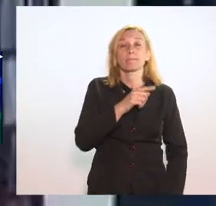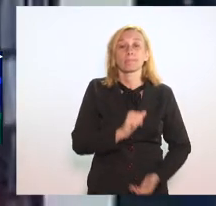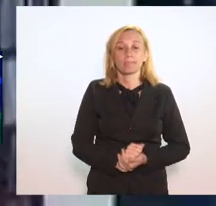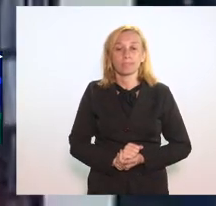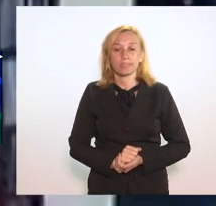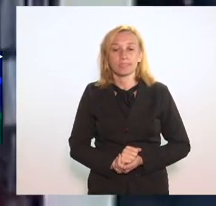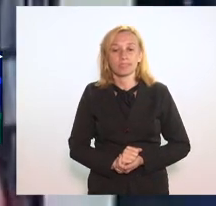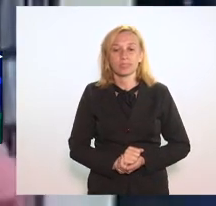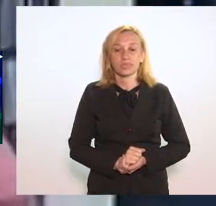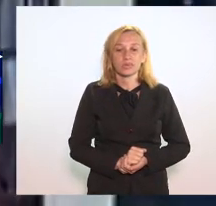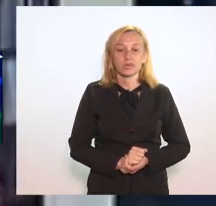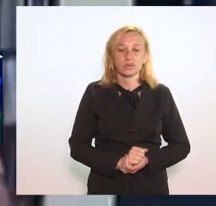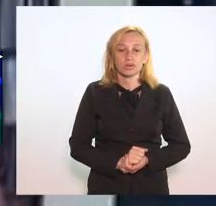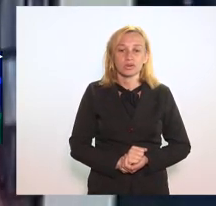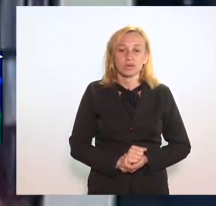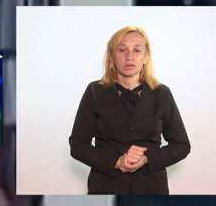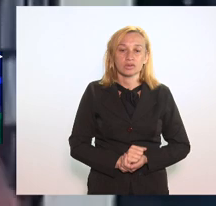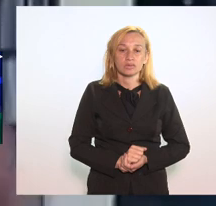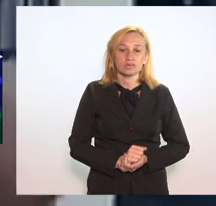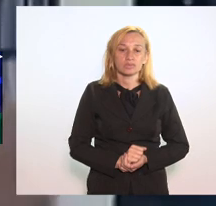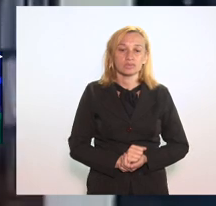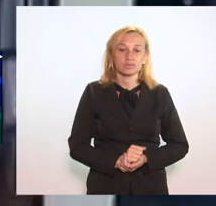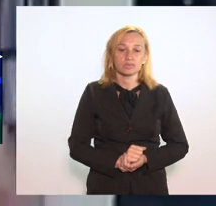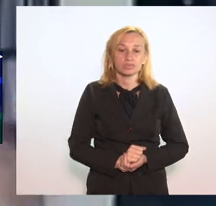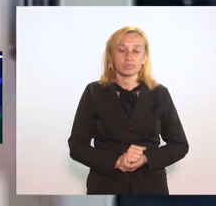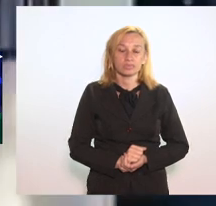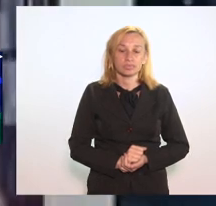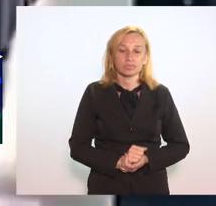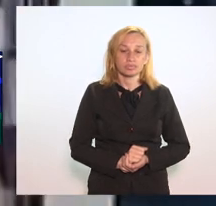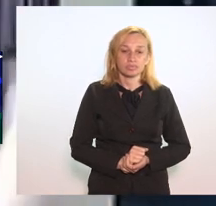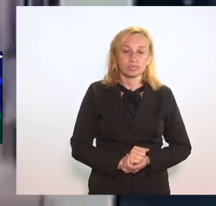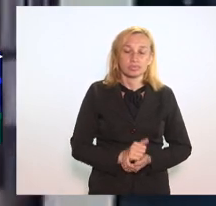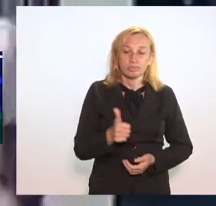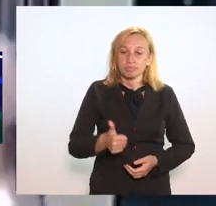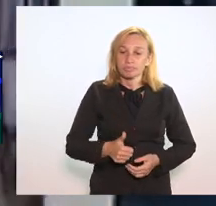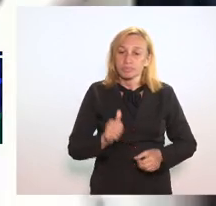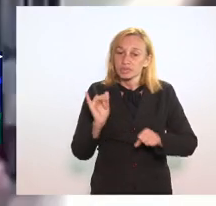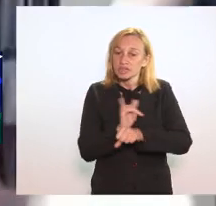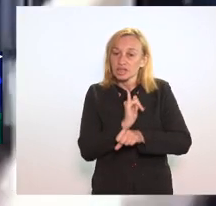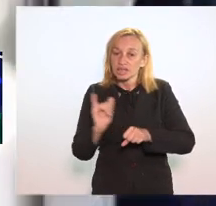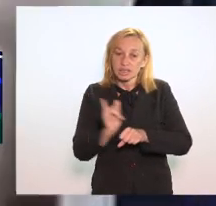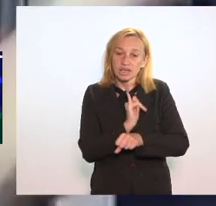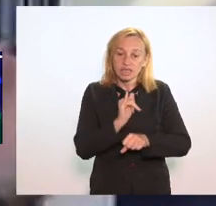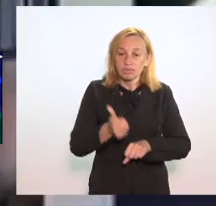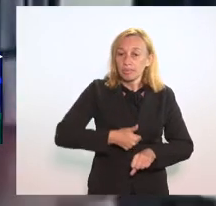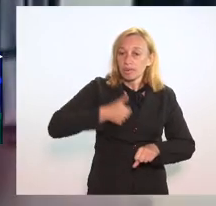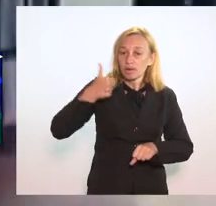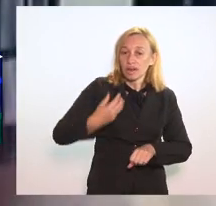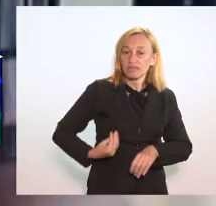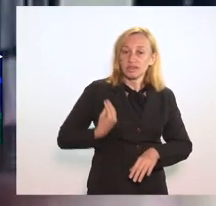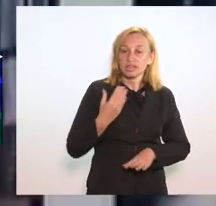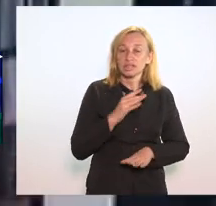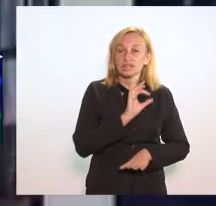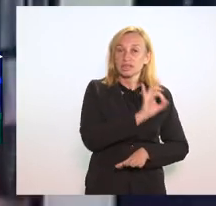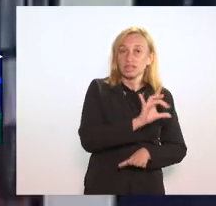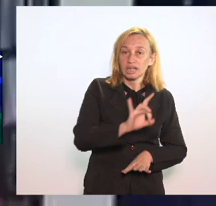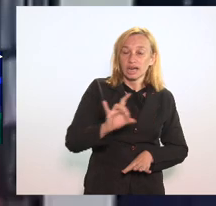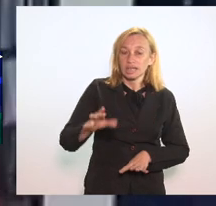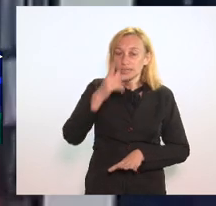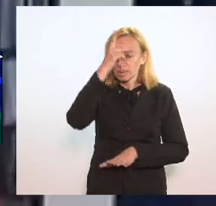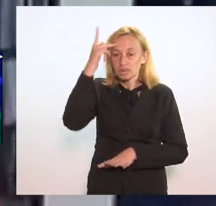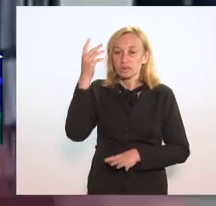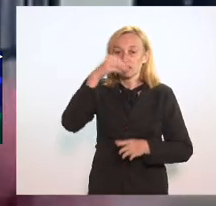na linha d'água de melhorar condições me levar a mente de vida de quem tá lá e